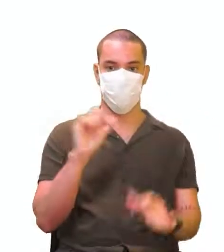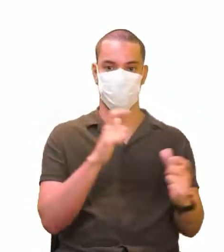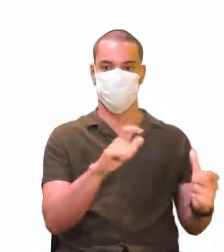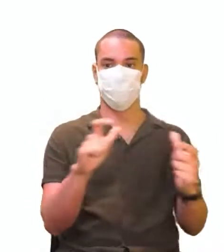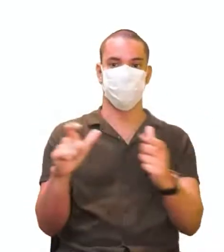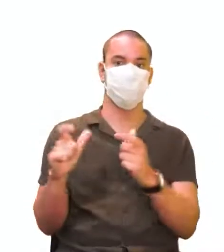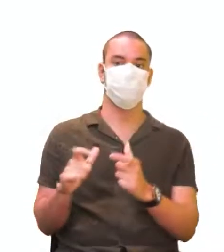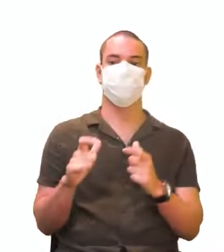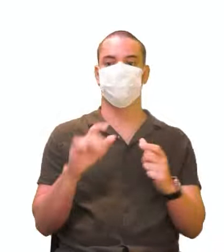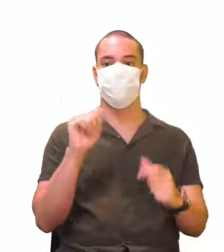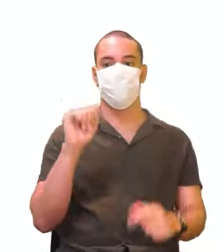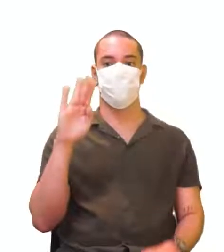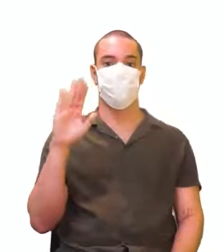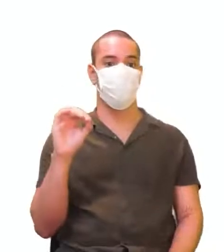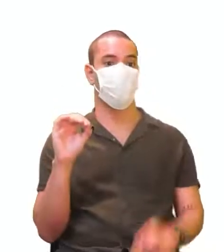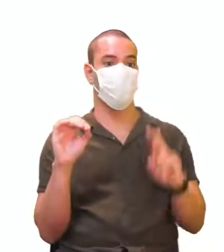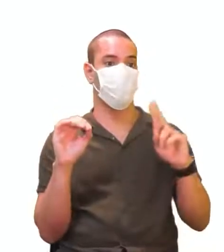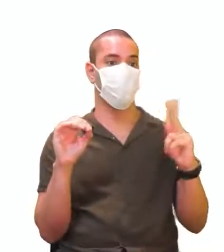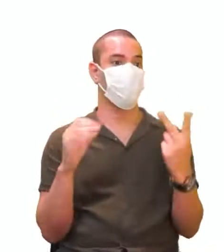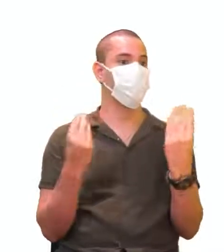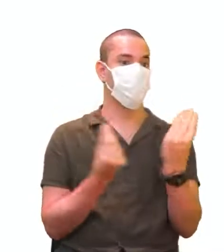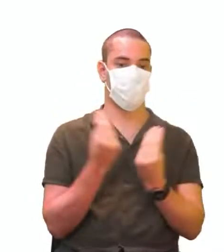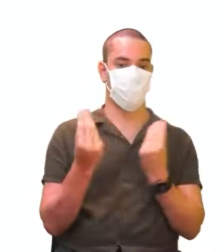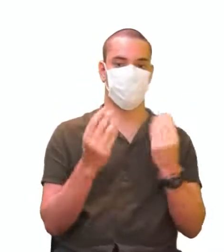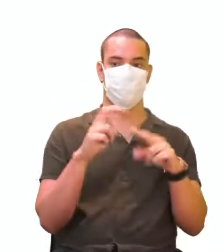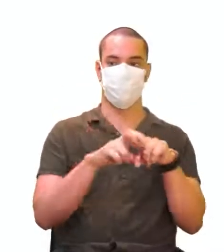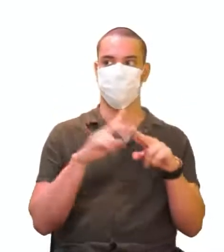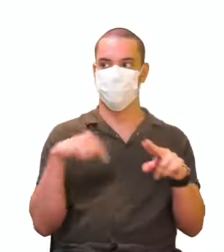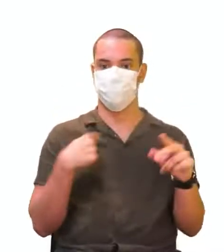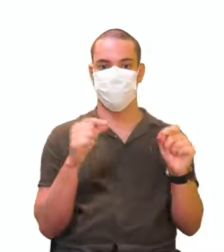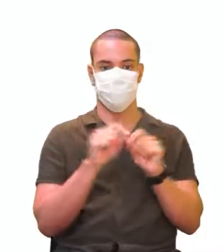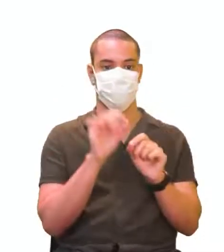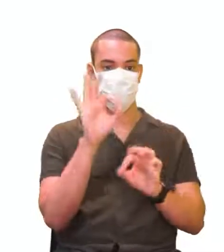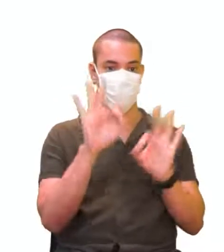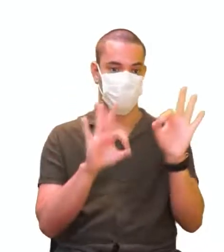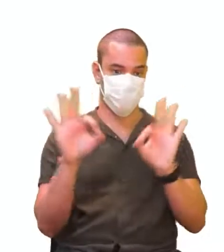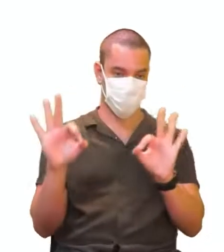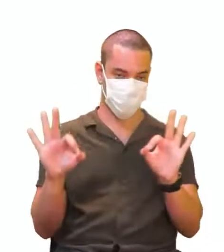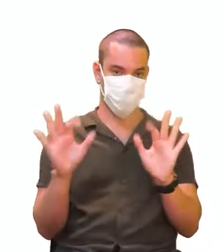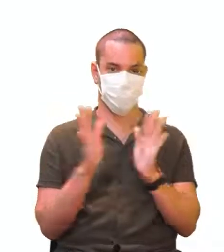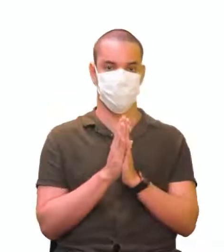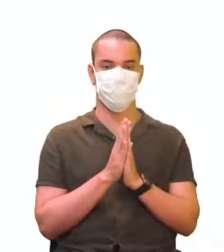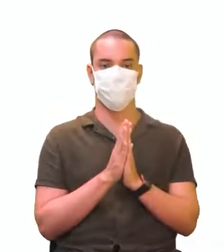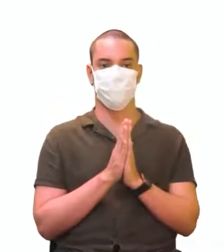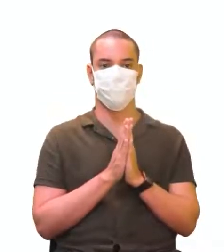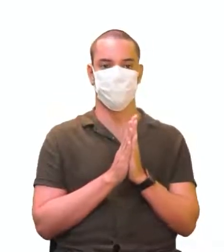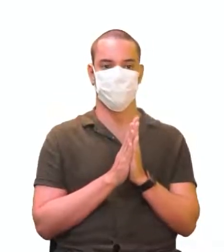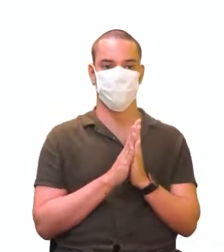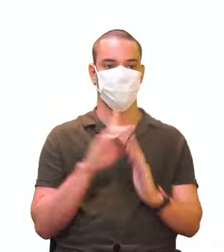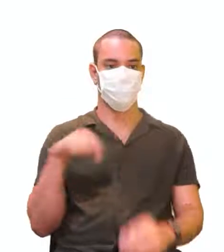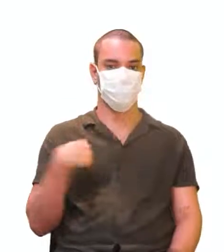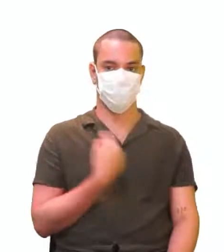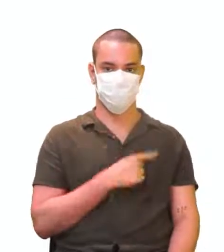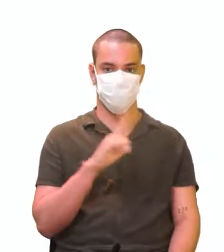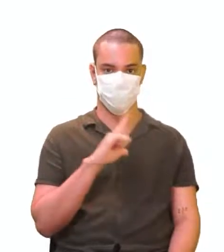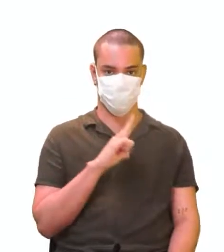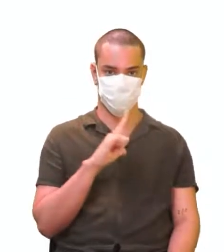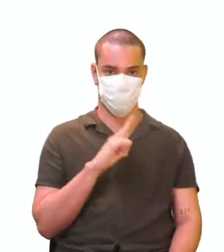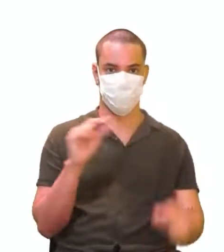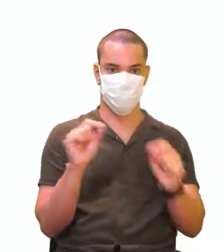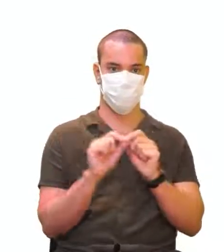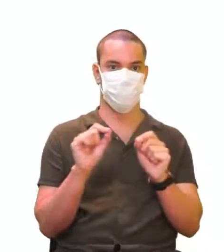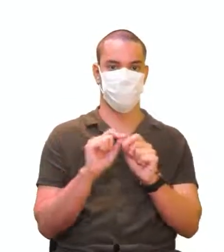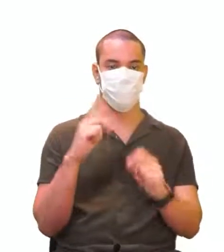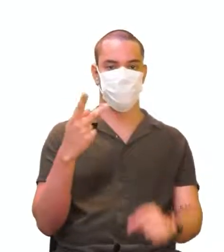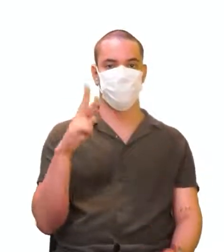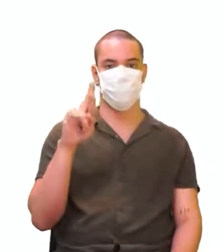RH, respectivamente. E aí aqui a gente vai montando, tá? Ok, nós temos um heredograma agora para o fator